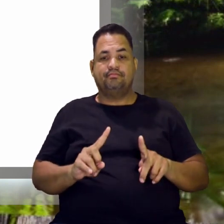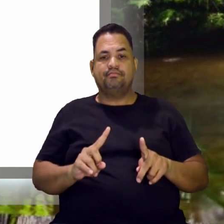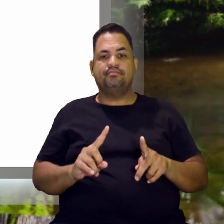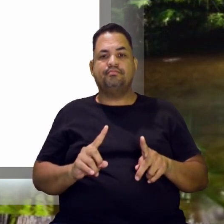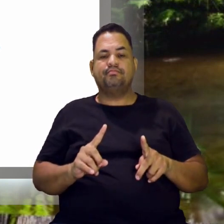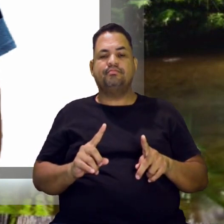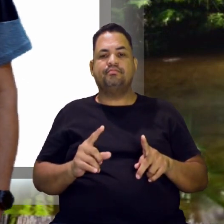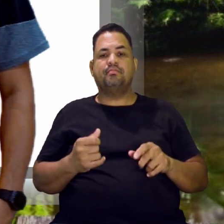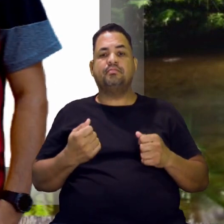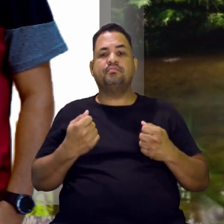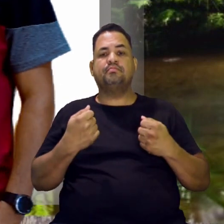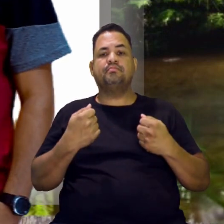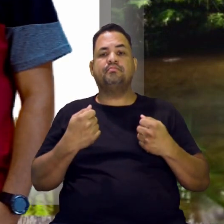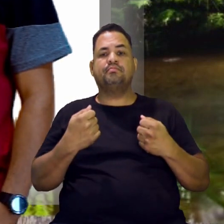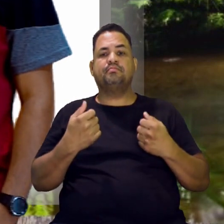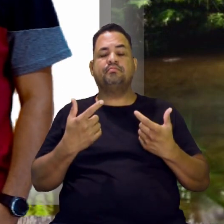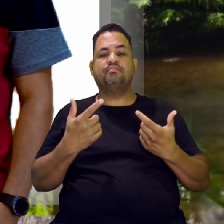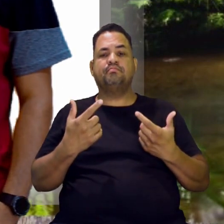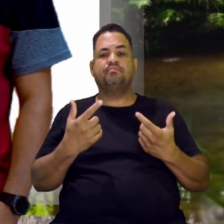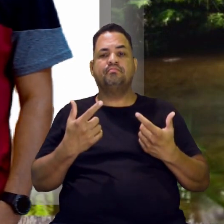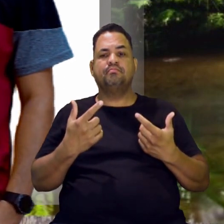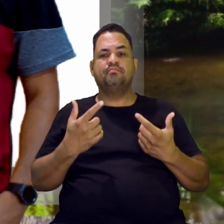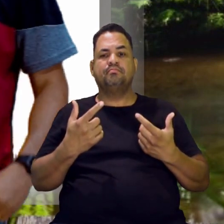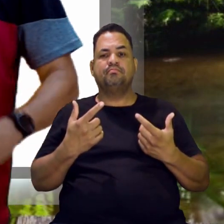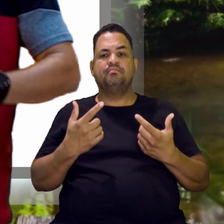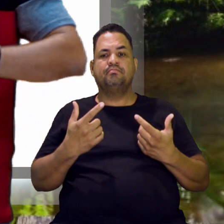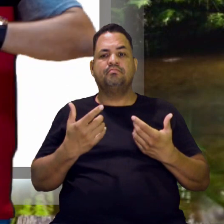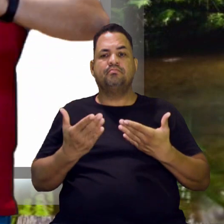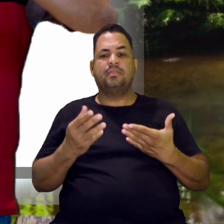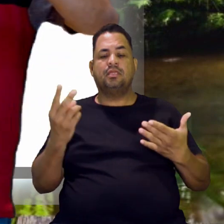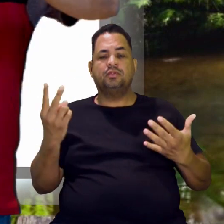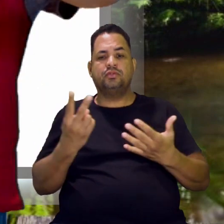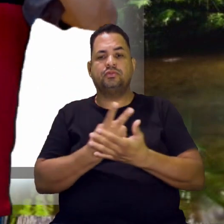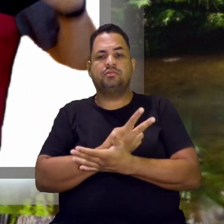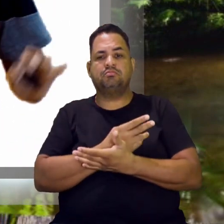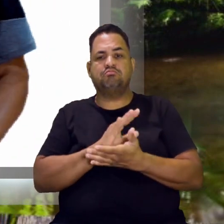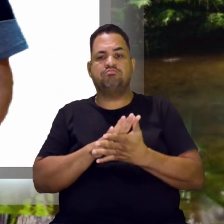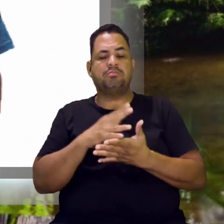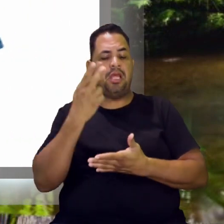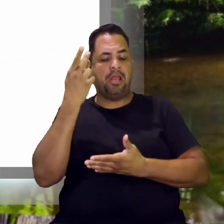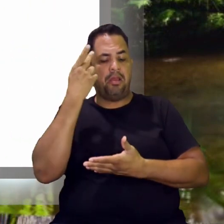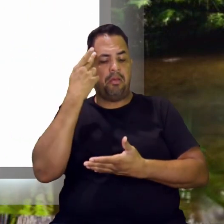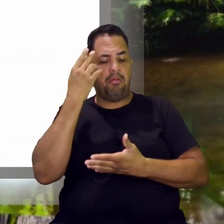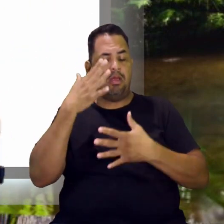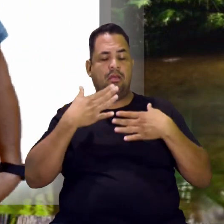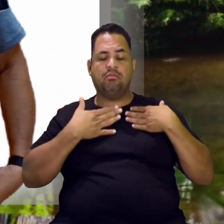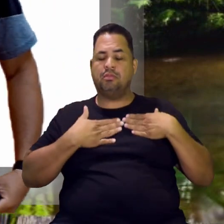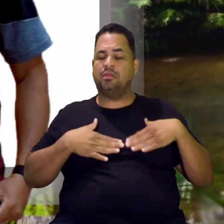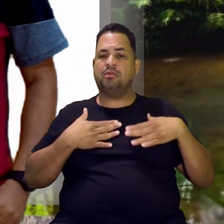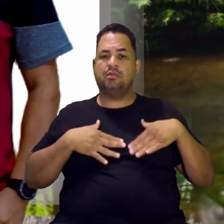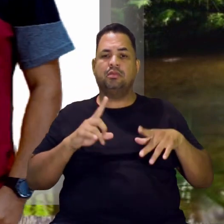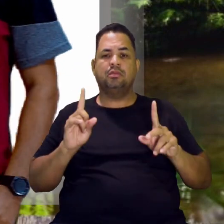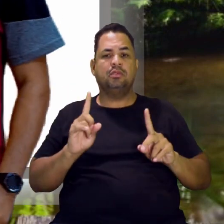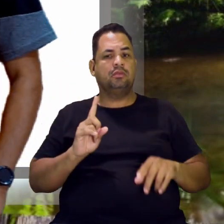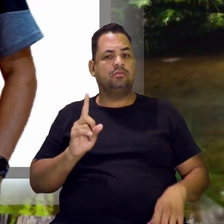pessoal, que isso aconteça de uma forma tranquila,